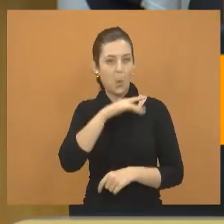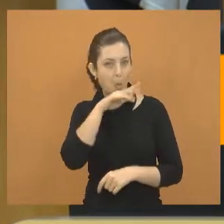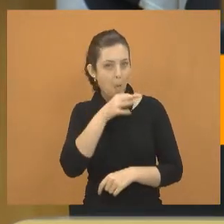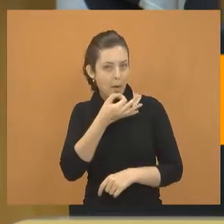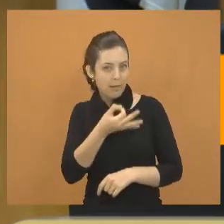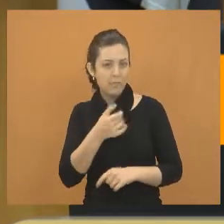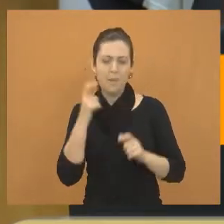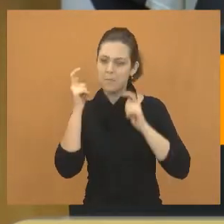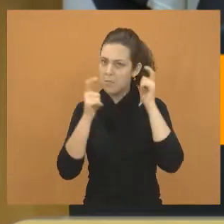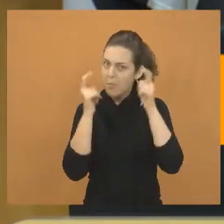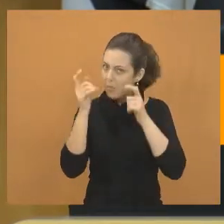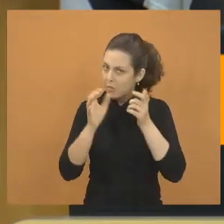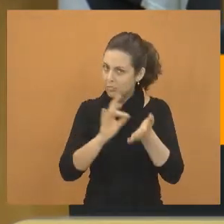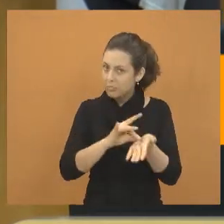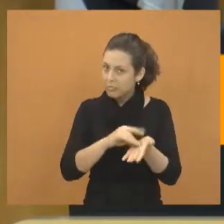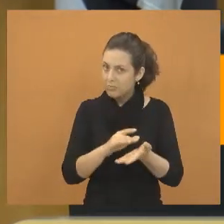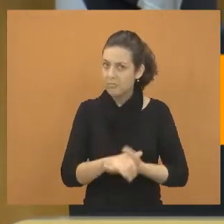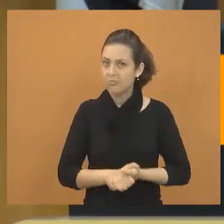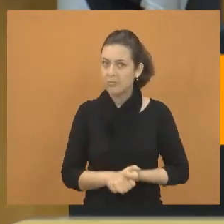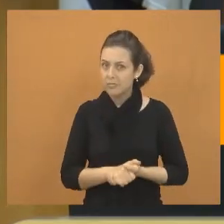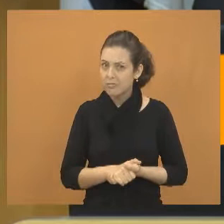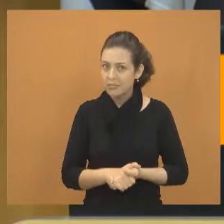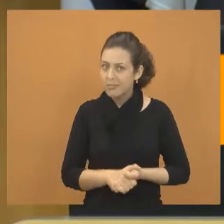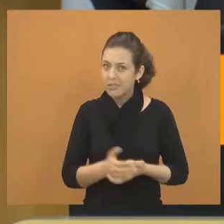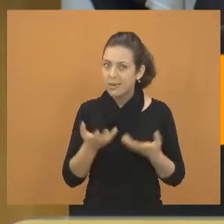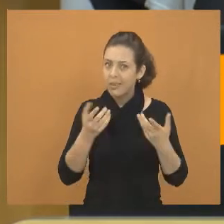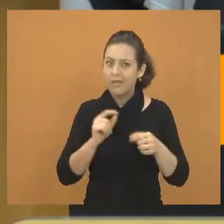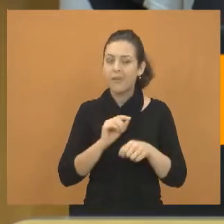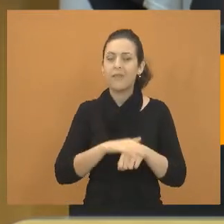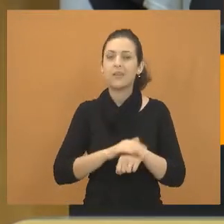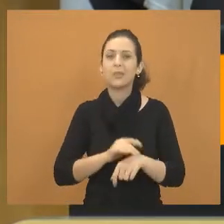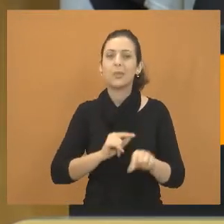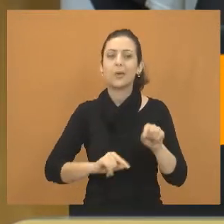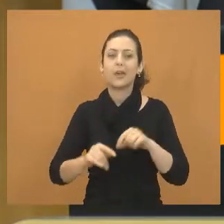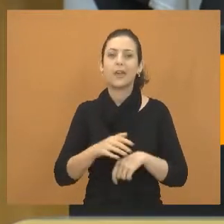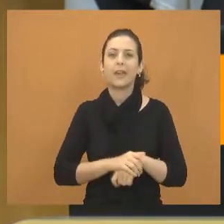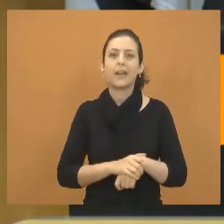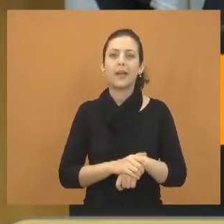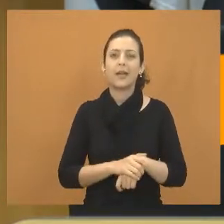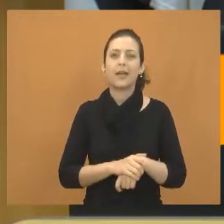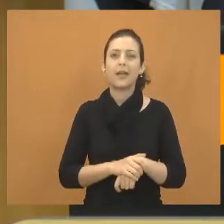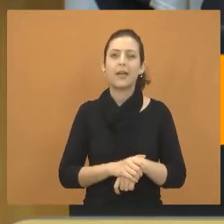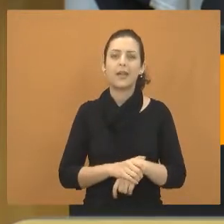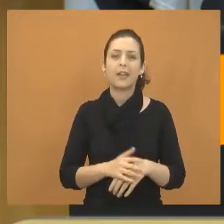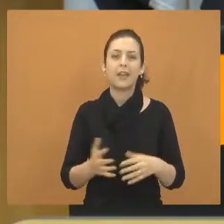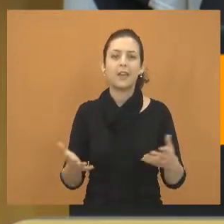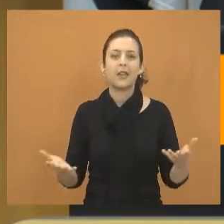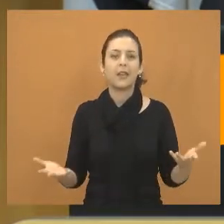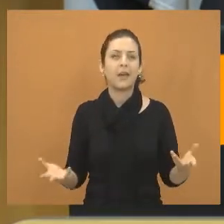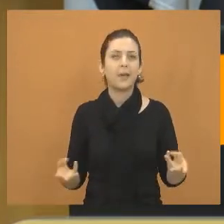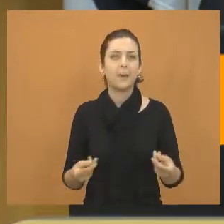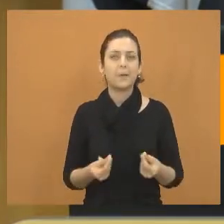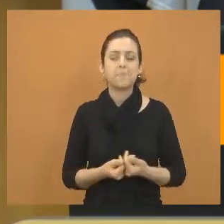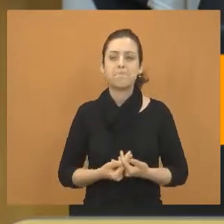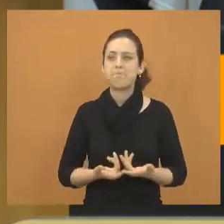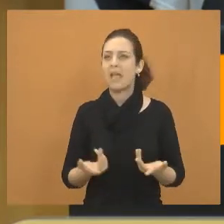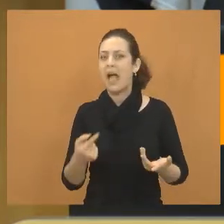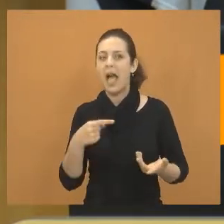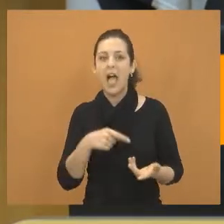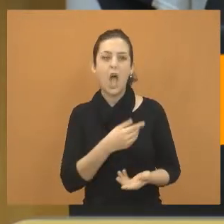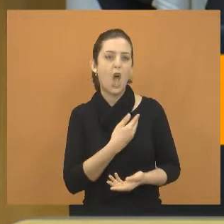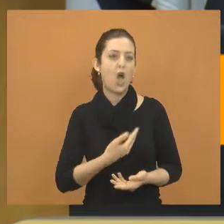é preocupação mesmo com a população. Não estou querendo aqui fazer, né, e, enfim, não é isso. Ah,